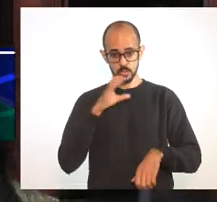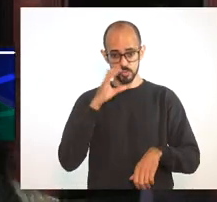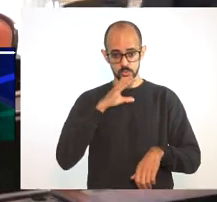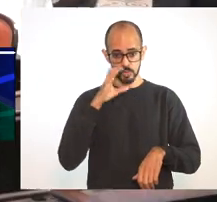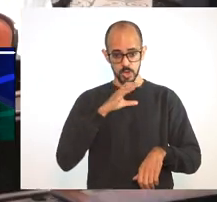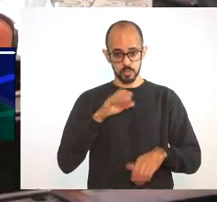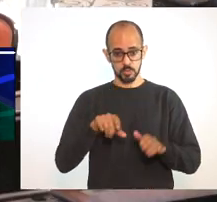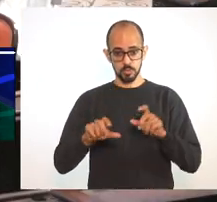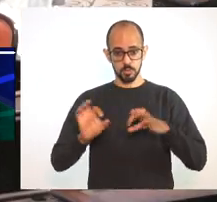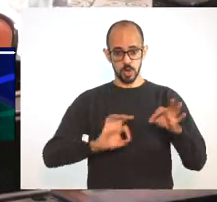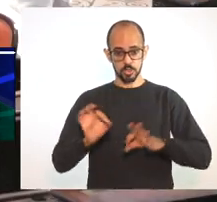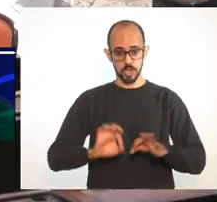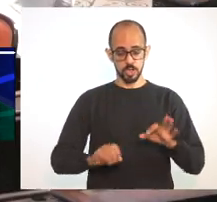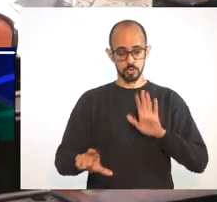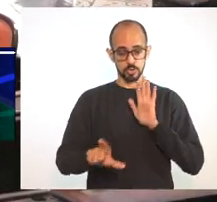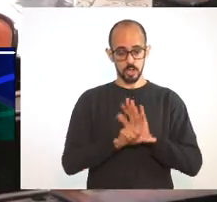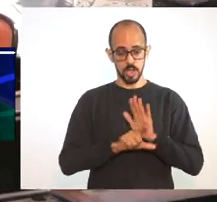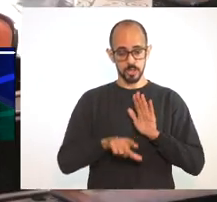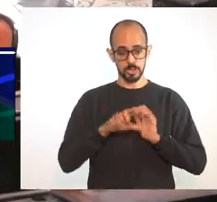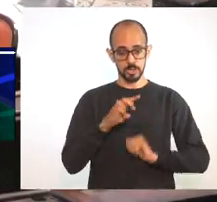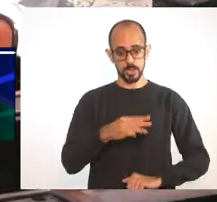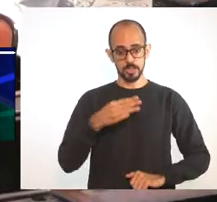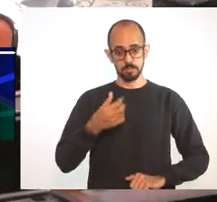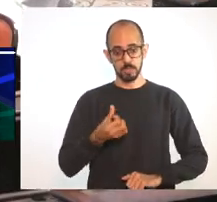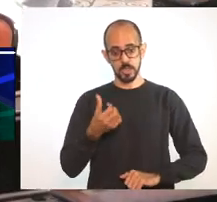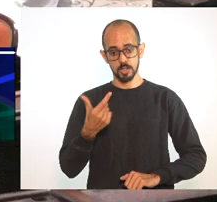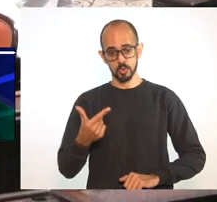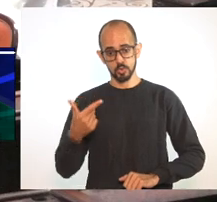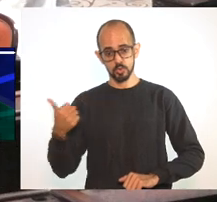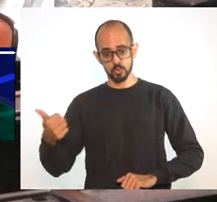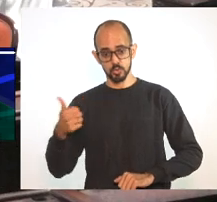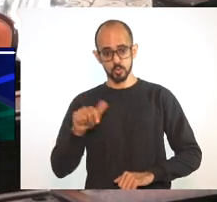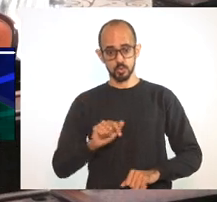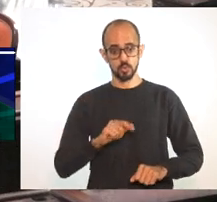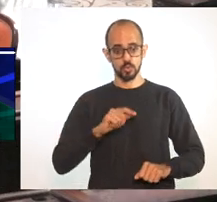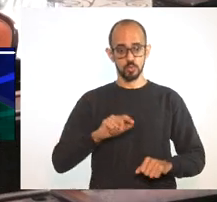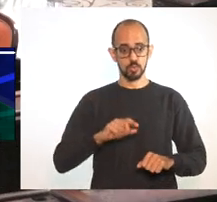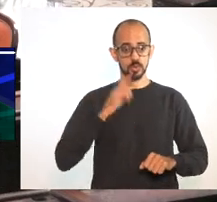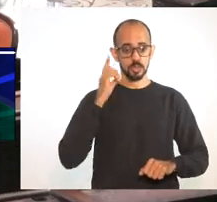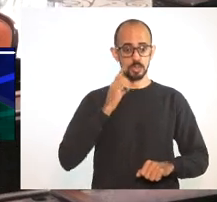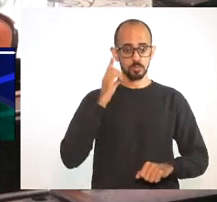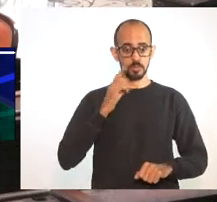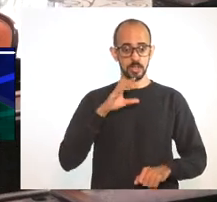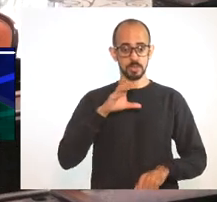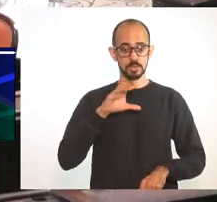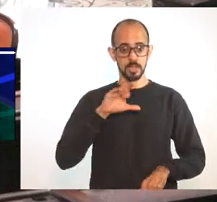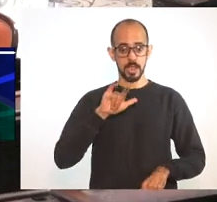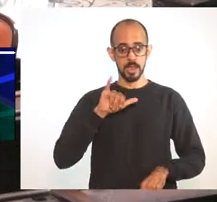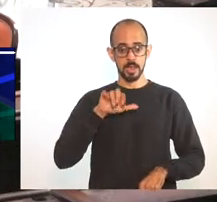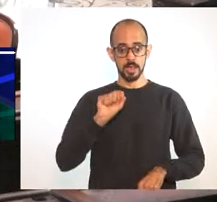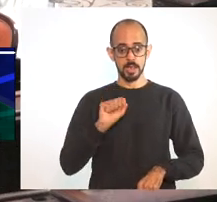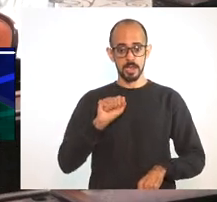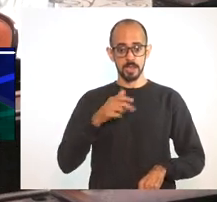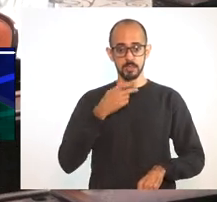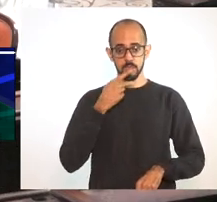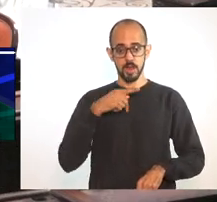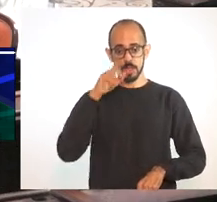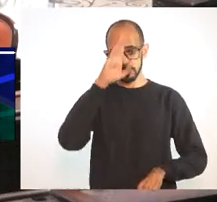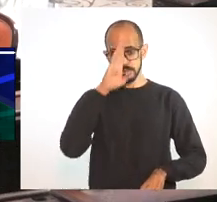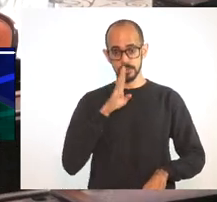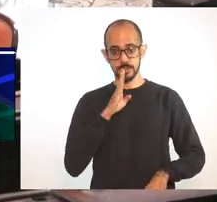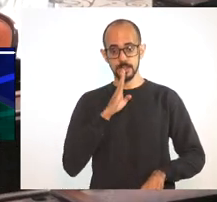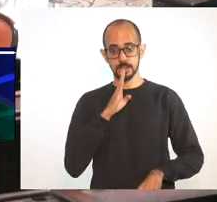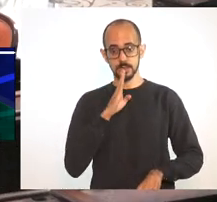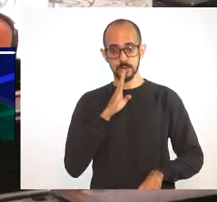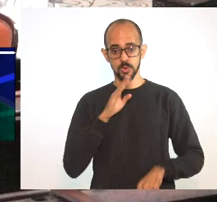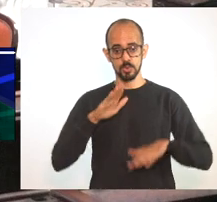Lei 3621-2021, de autoria da deputada Célia Jordão, que dispõe sobre a inserção de profissionais do